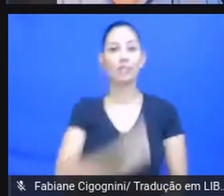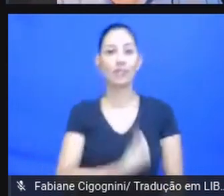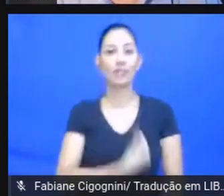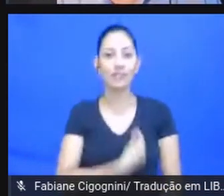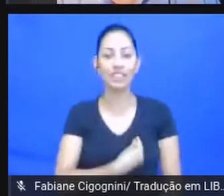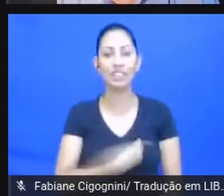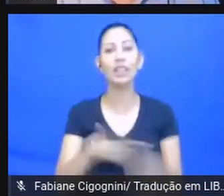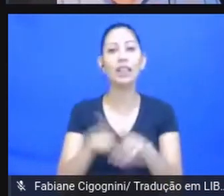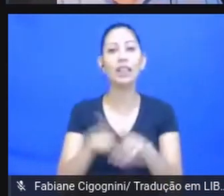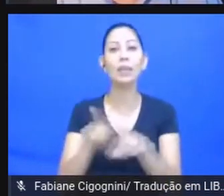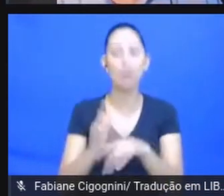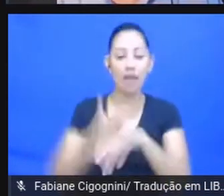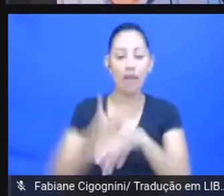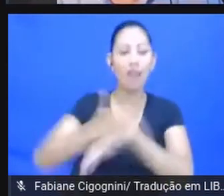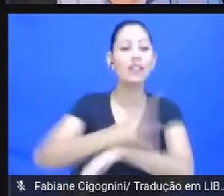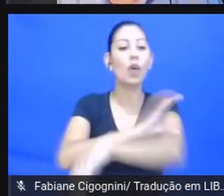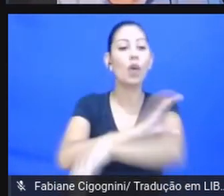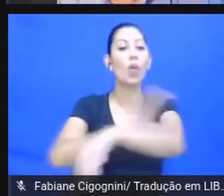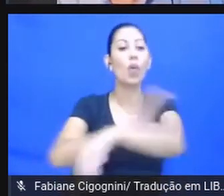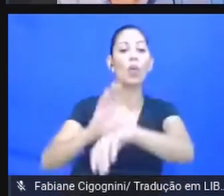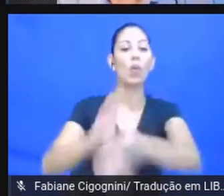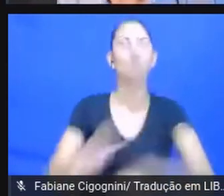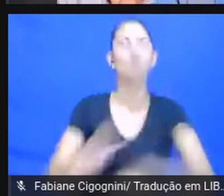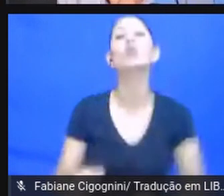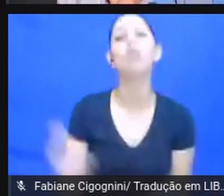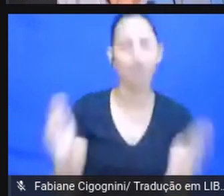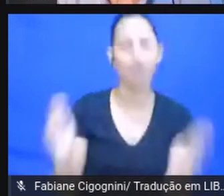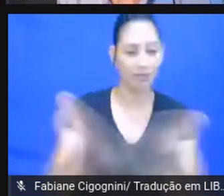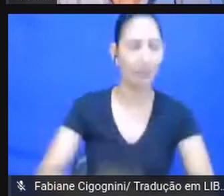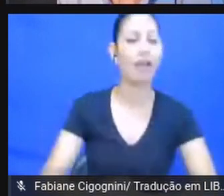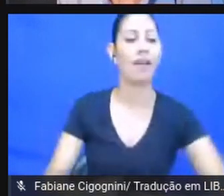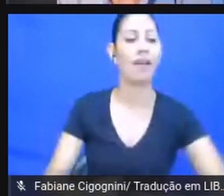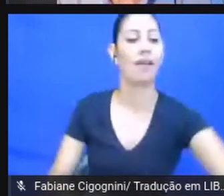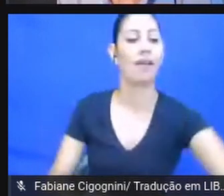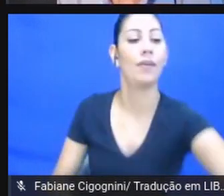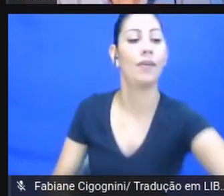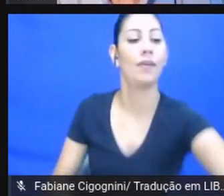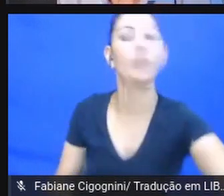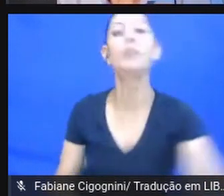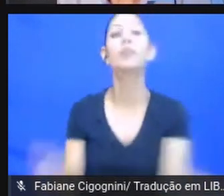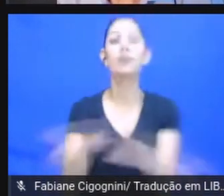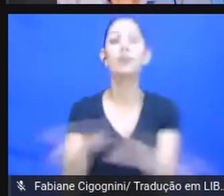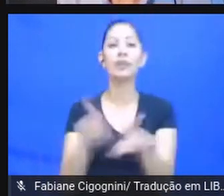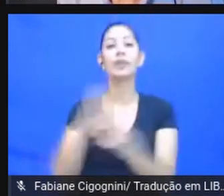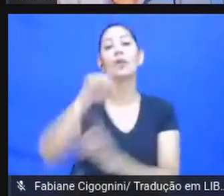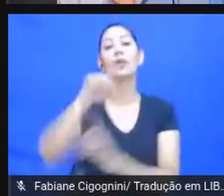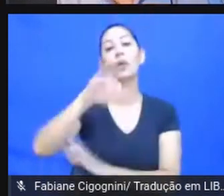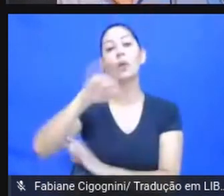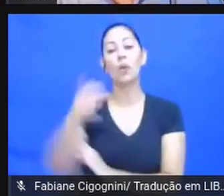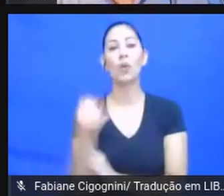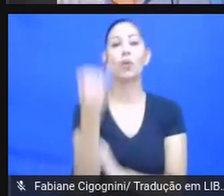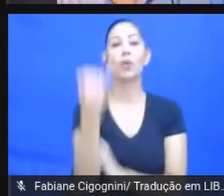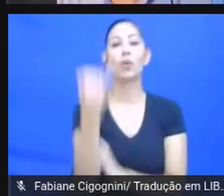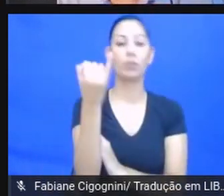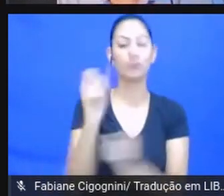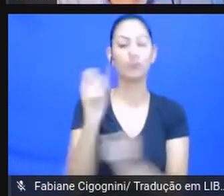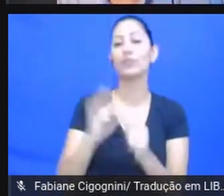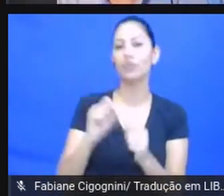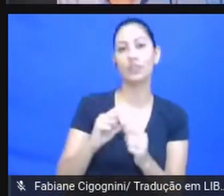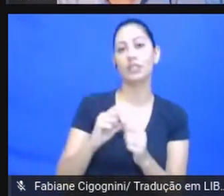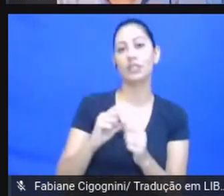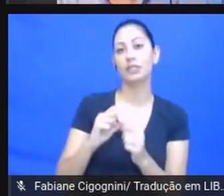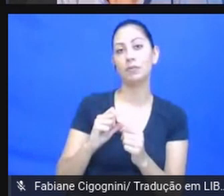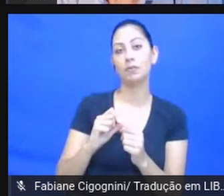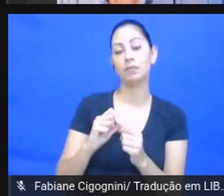cursos avançados, enfim, tem muitas oportunidades e, já um